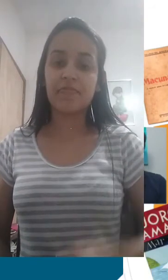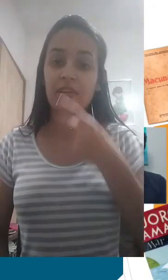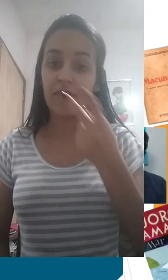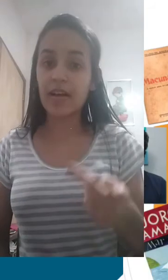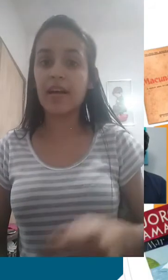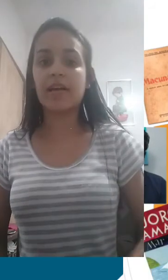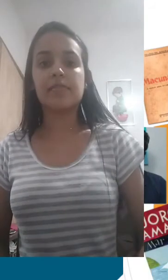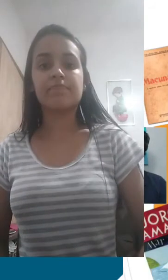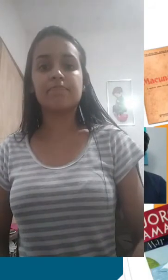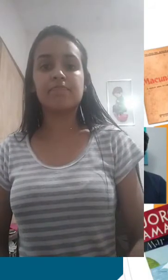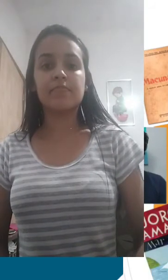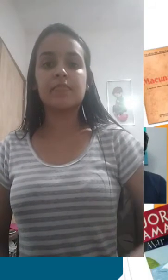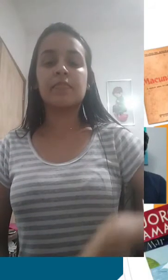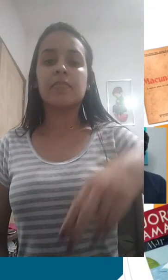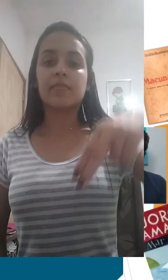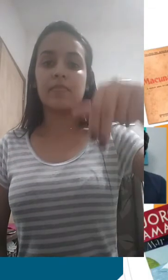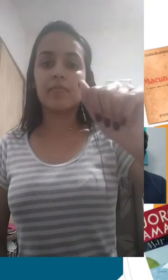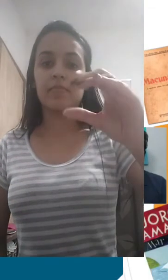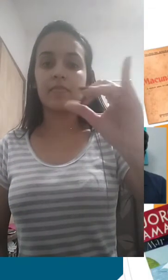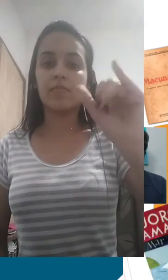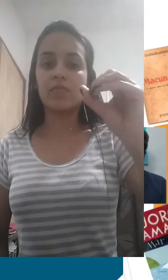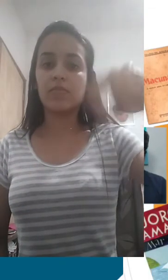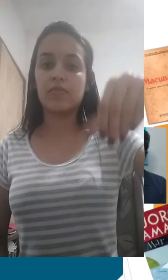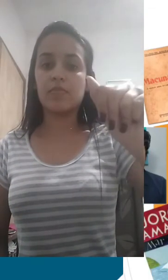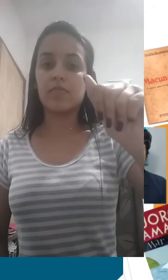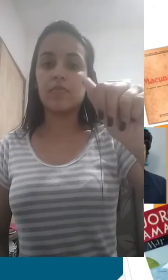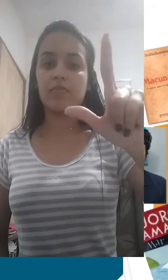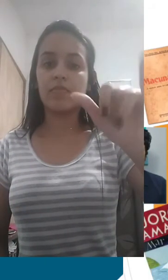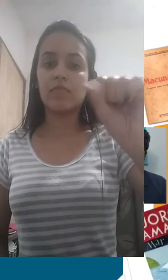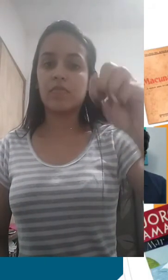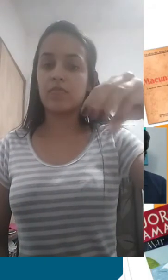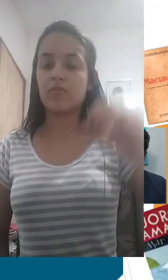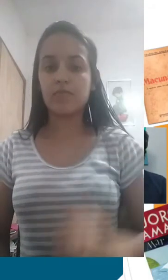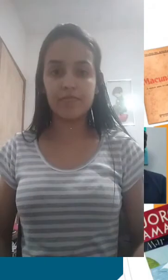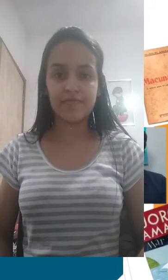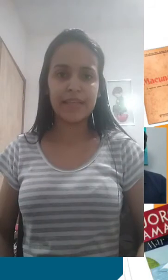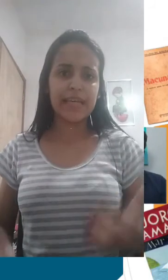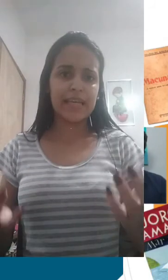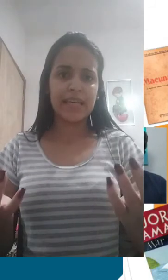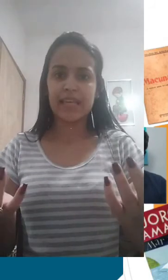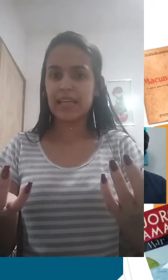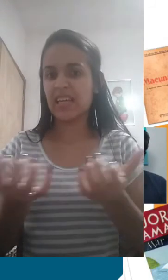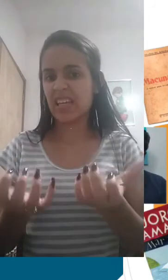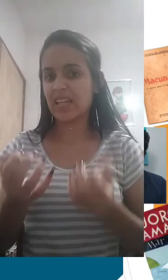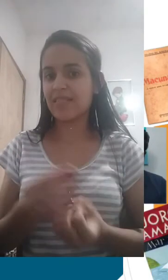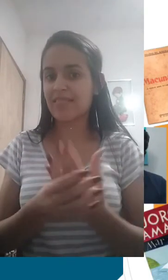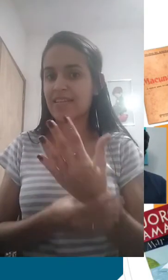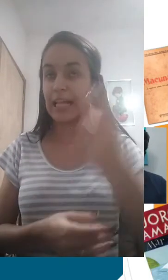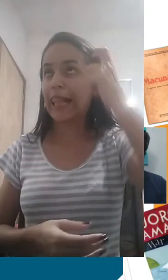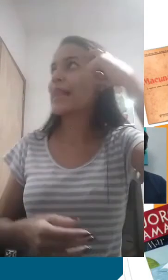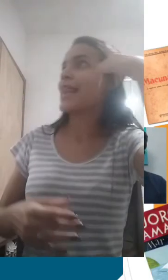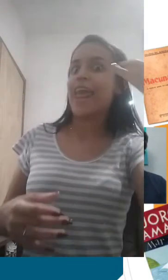como principal intuito apresentar uma estética inovadora, pautada nas vanguardas artísticas